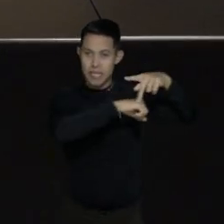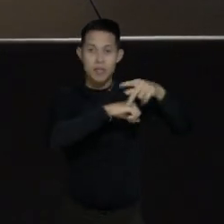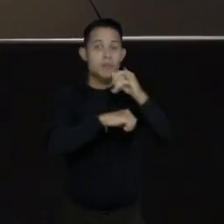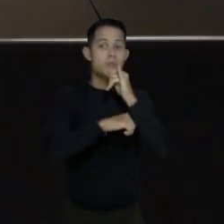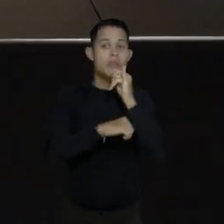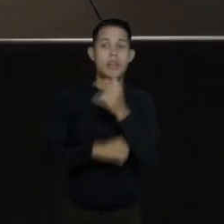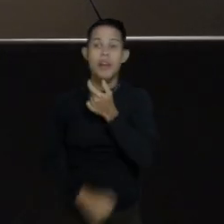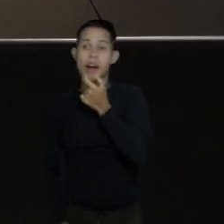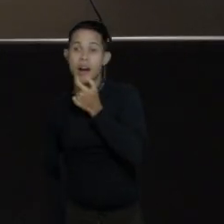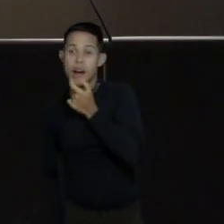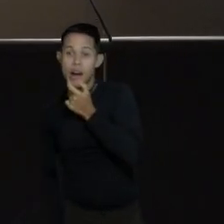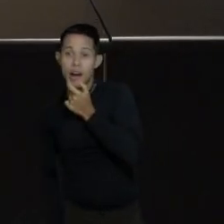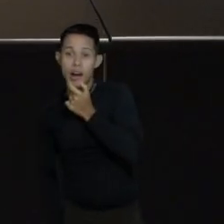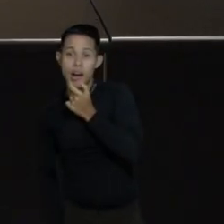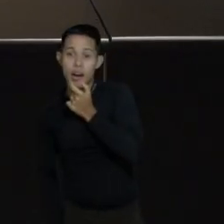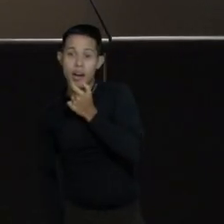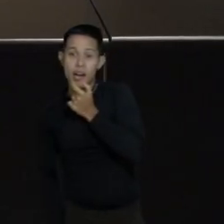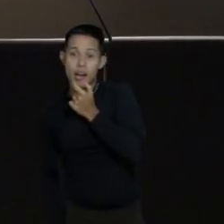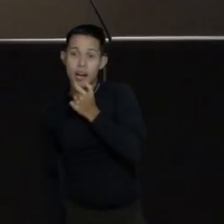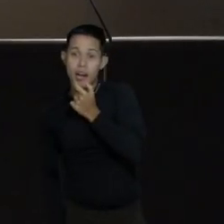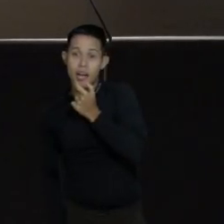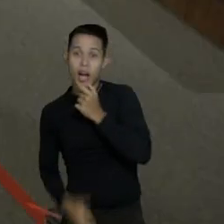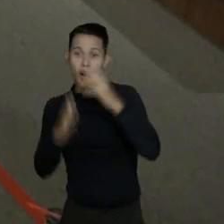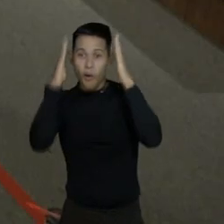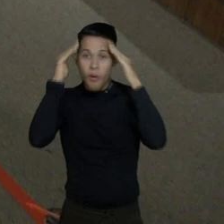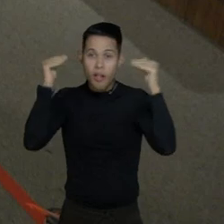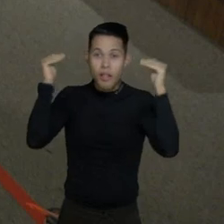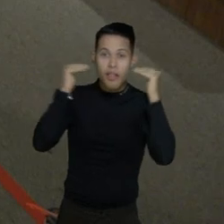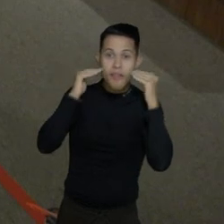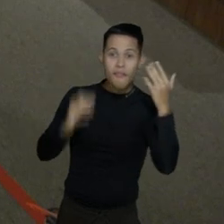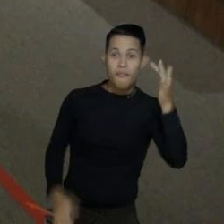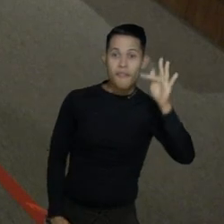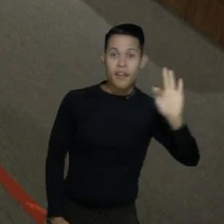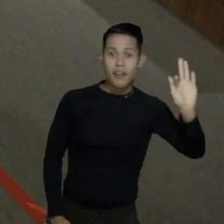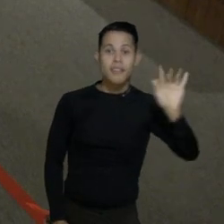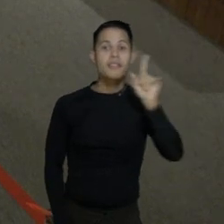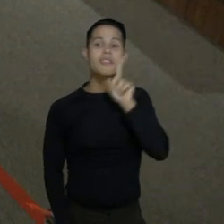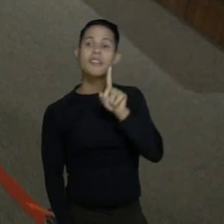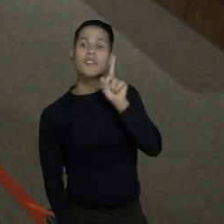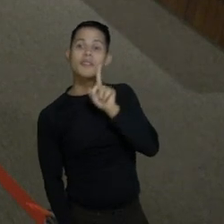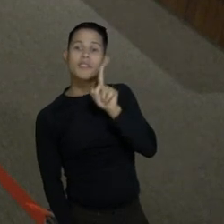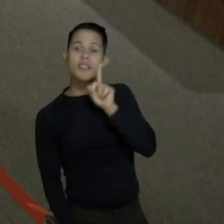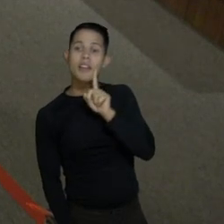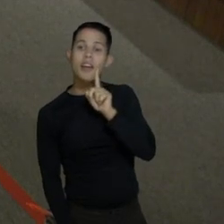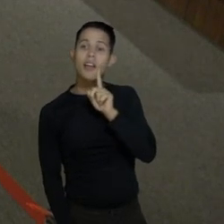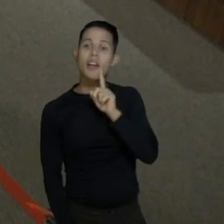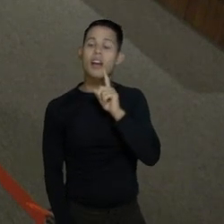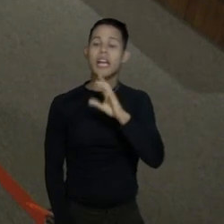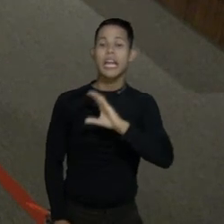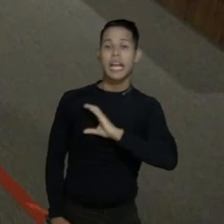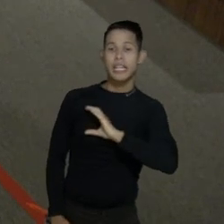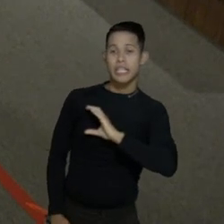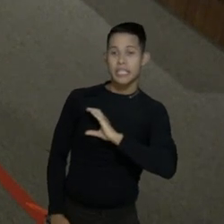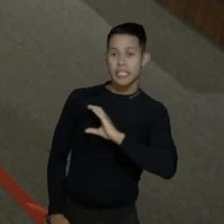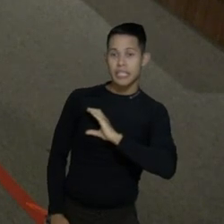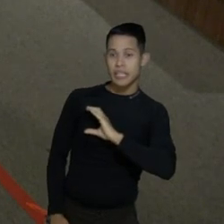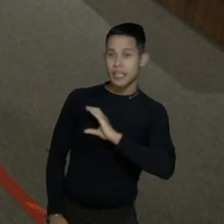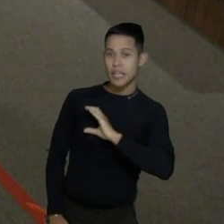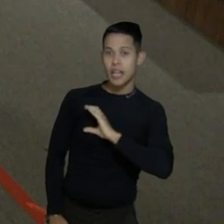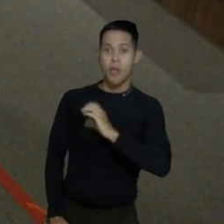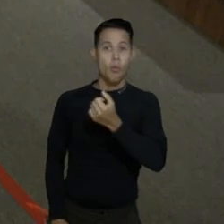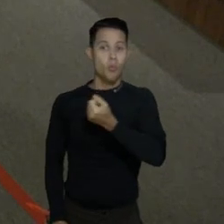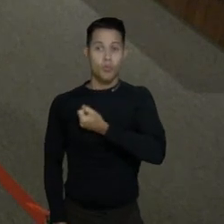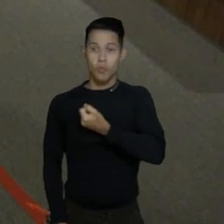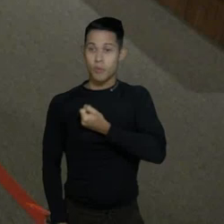Inglaterra a gente tem pesquisa na Bélgica tem na França tem nos Estados Unidos tem no Canadá o número nunca